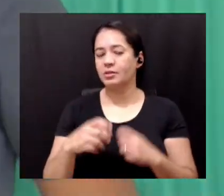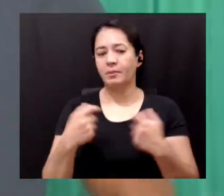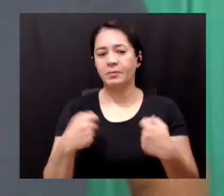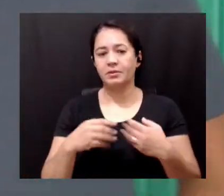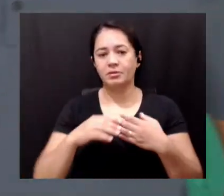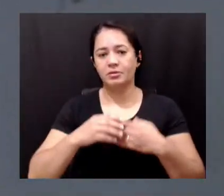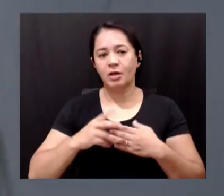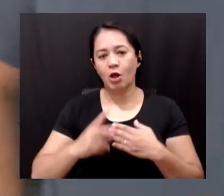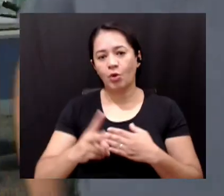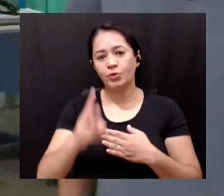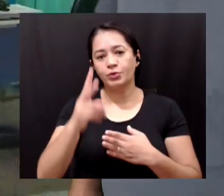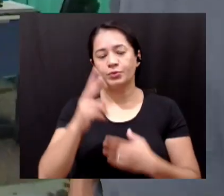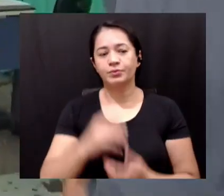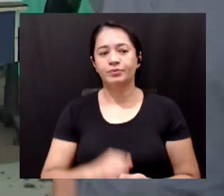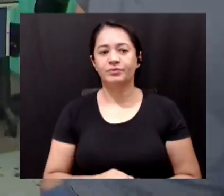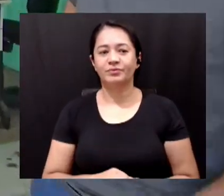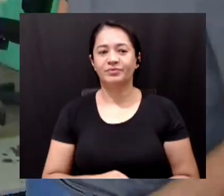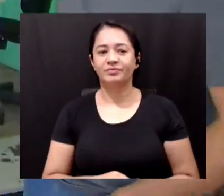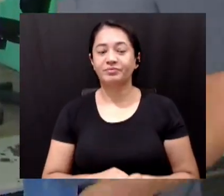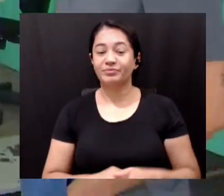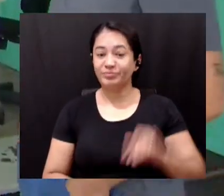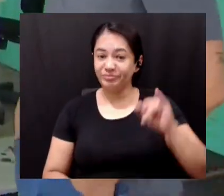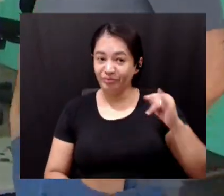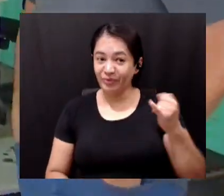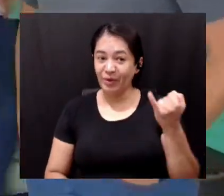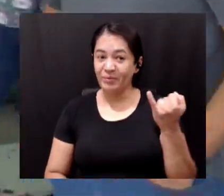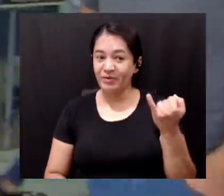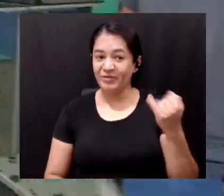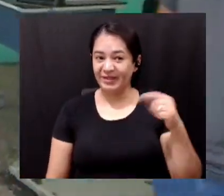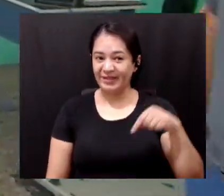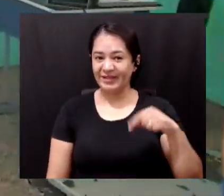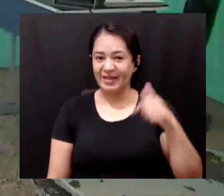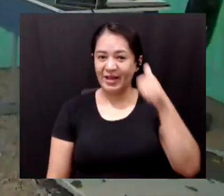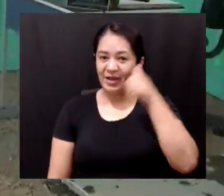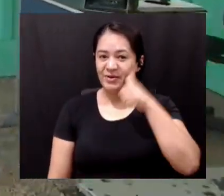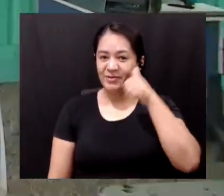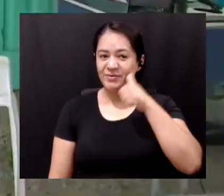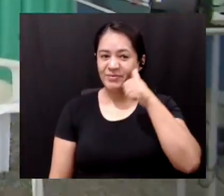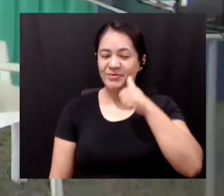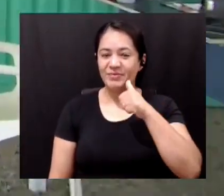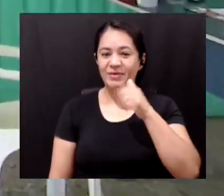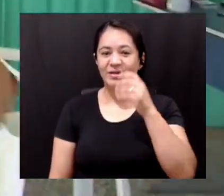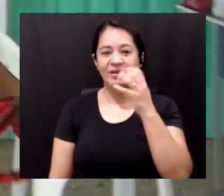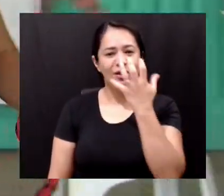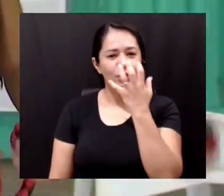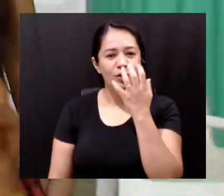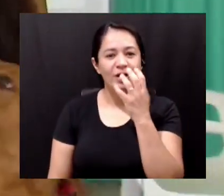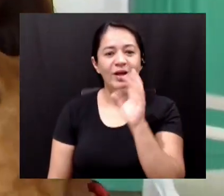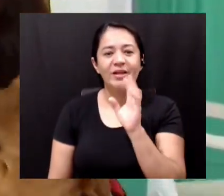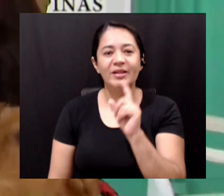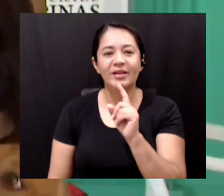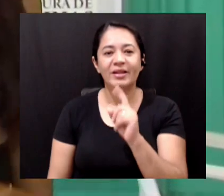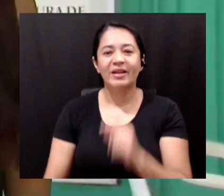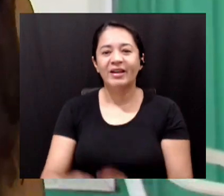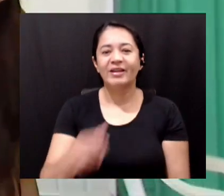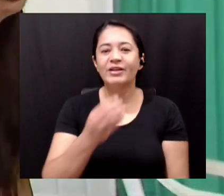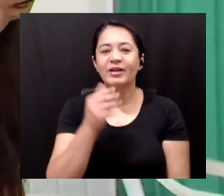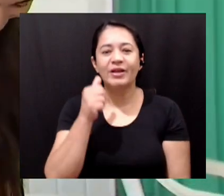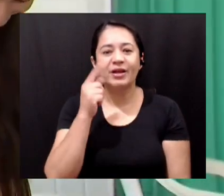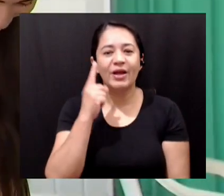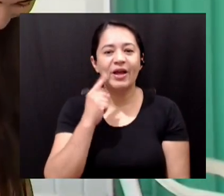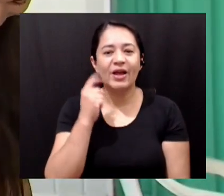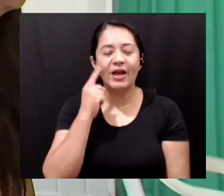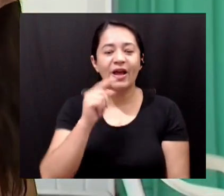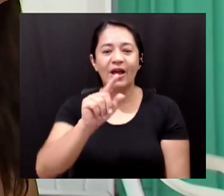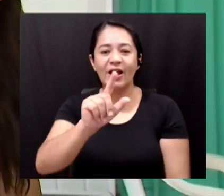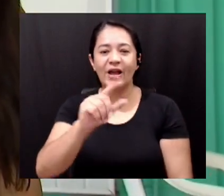Bom, deixa eu aproveitar aqui, Rúbia, que tem uma mulher com um cachorro. Qual que é o nome dele? É ele ou ela? É ela, é a Luna. É a Luna. E aí, veio trazer